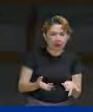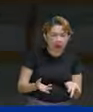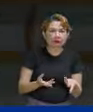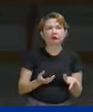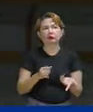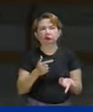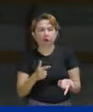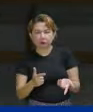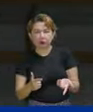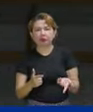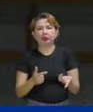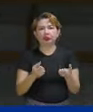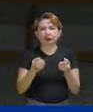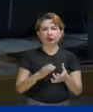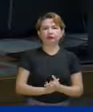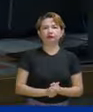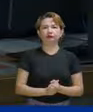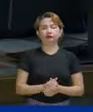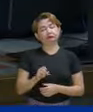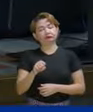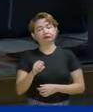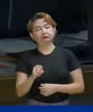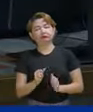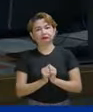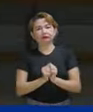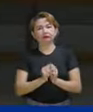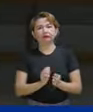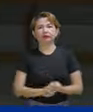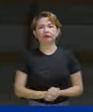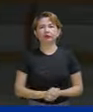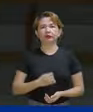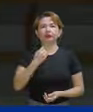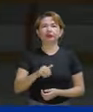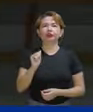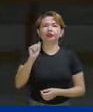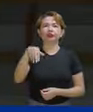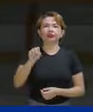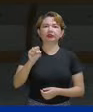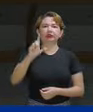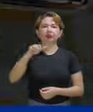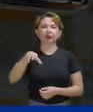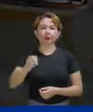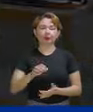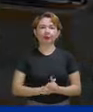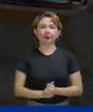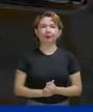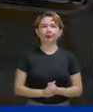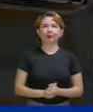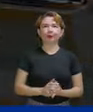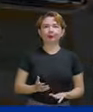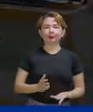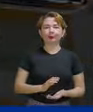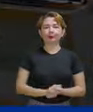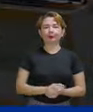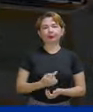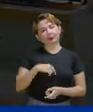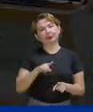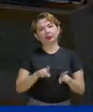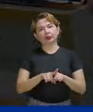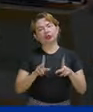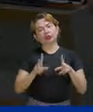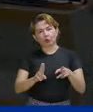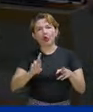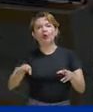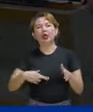no mérito. no mérito. Eu acompanho pelo conhecimento. Juiz Anselmo Gonçalves. Senhor presidente, eu acompanho o